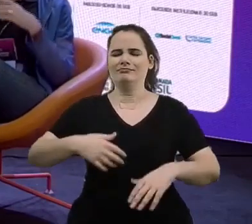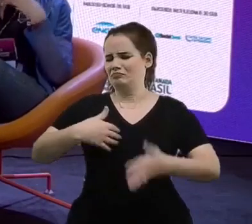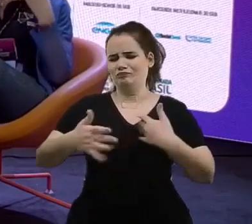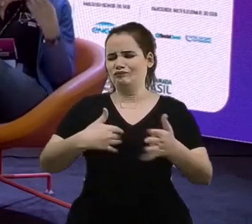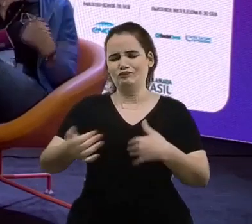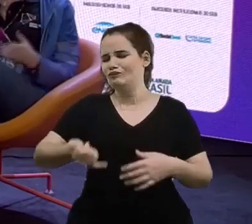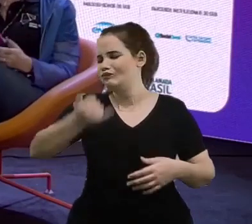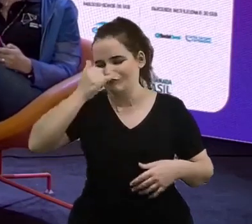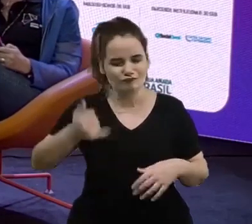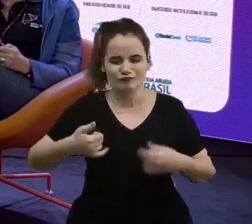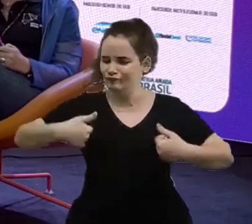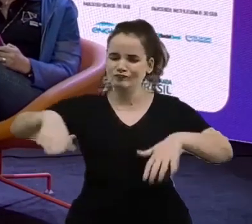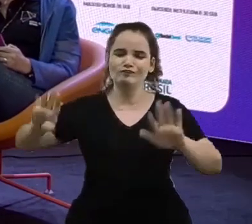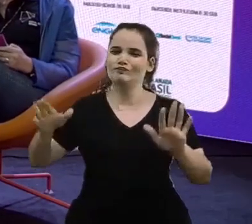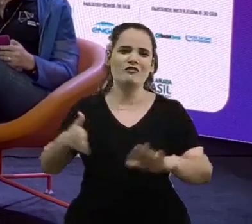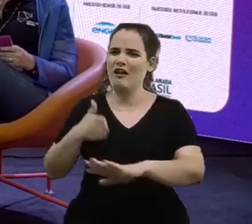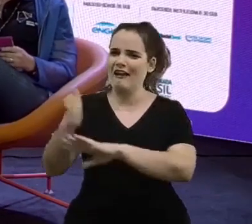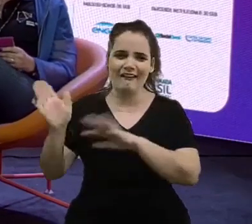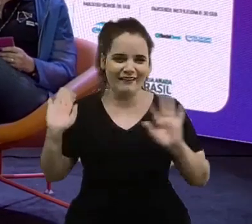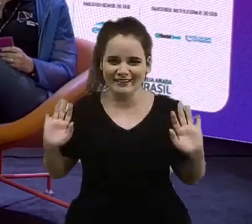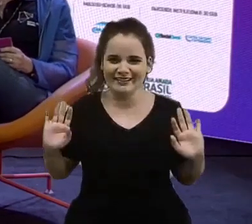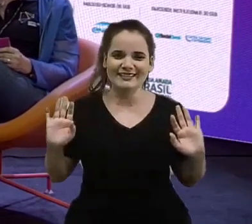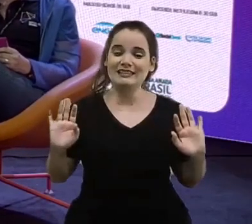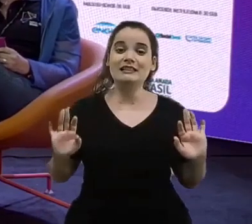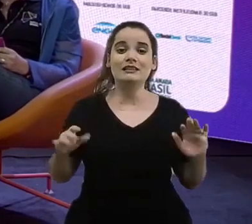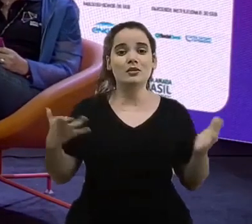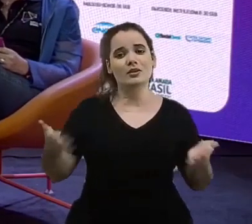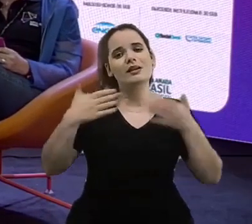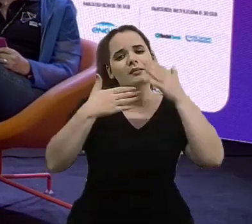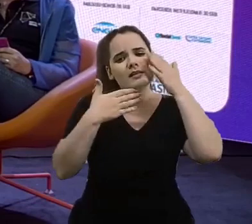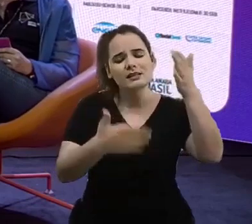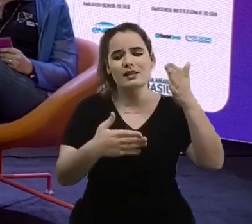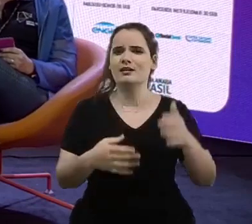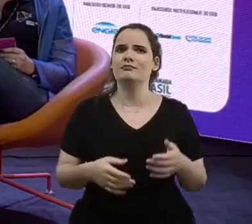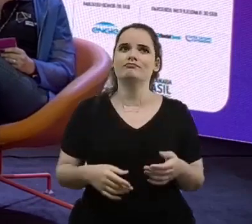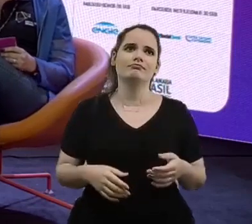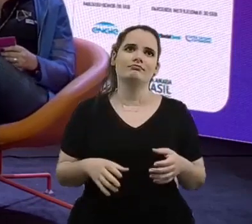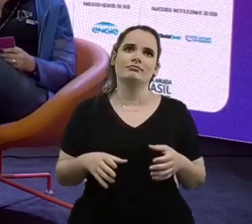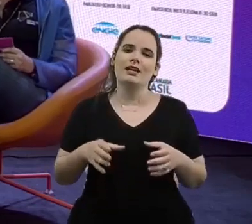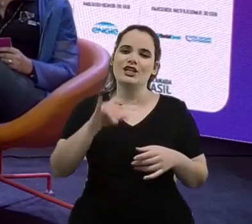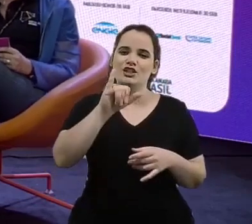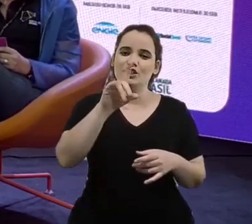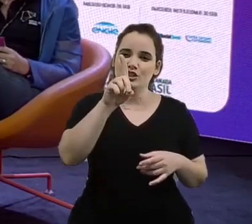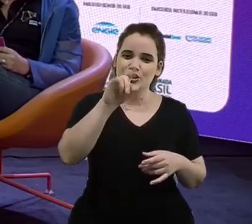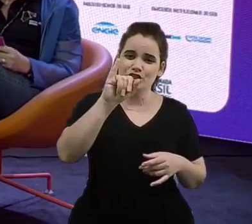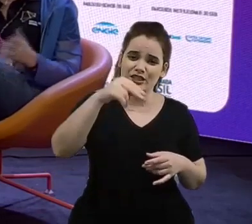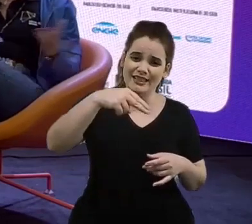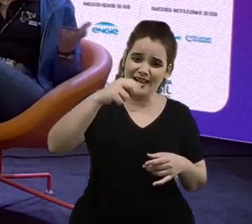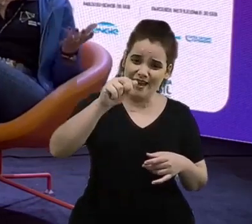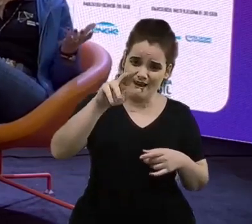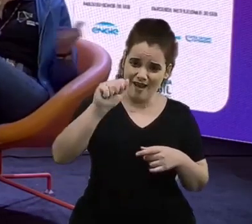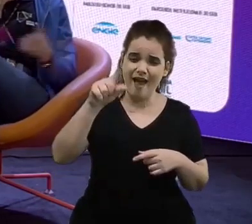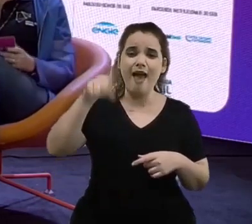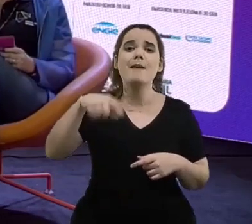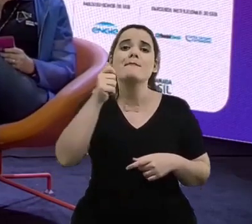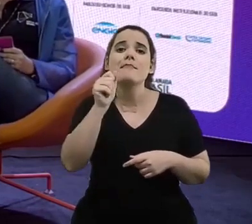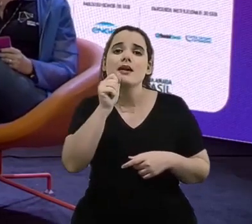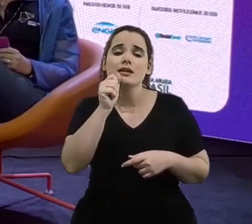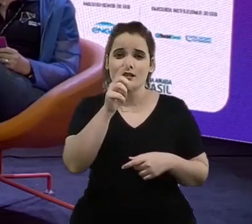vocês e parabéns pelo projeto também. Legal essa percepção que vocês tiveram de que esse é só o começo, para montar o foguete, né? Que esse é o ponto de partida,